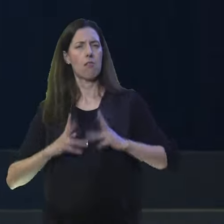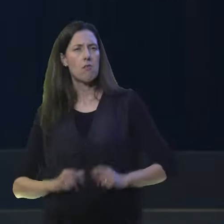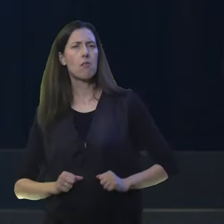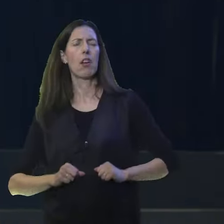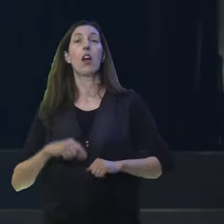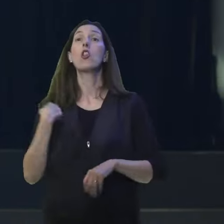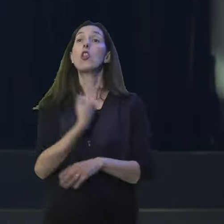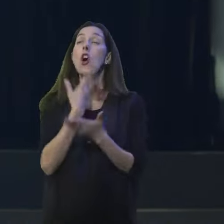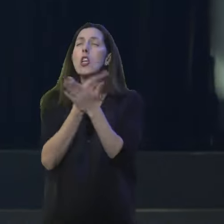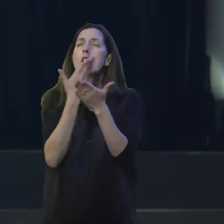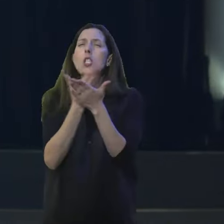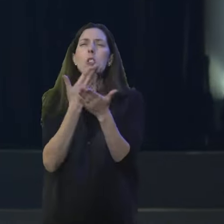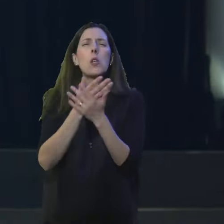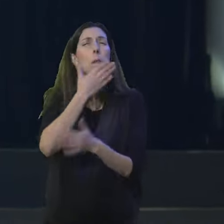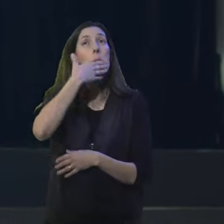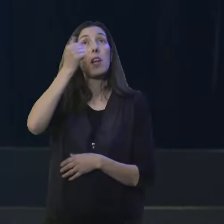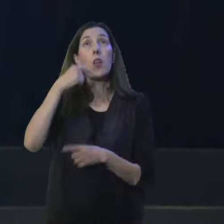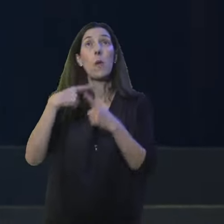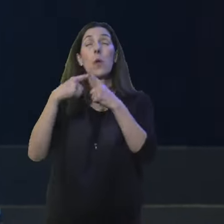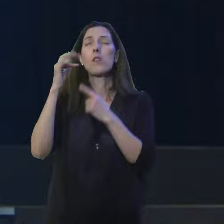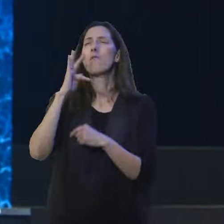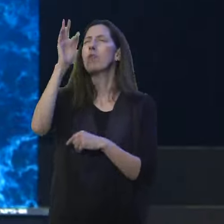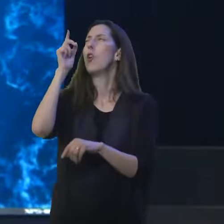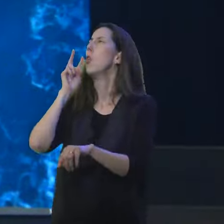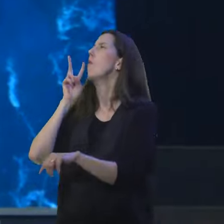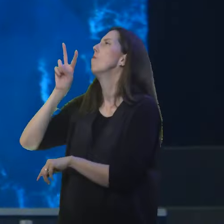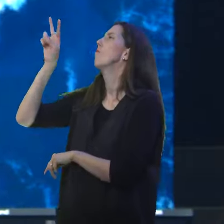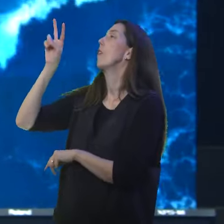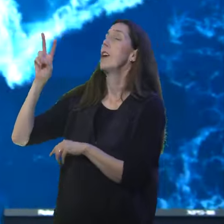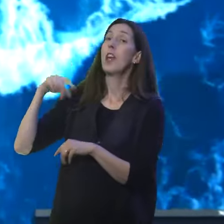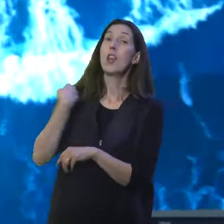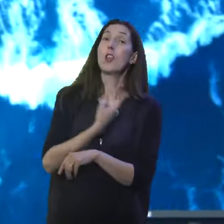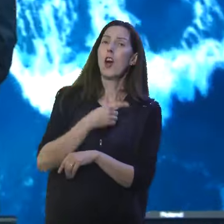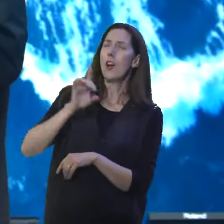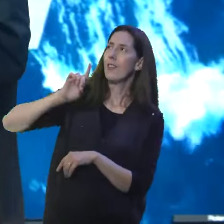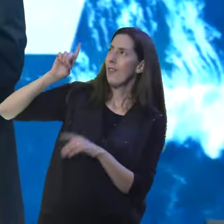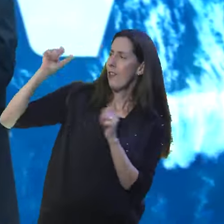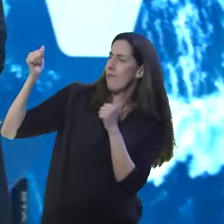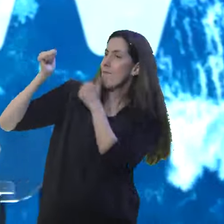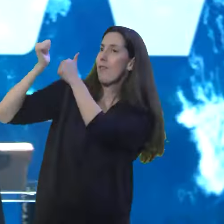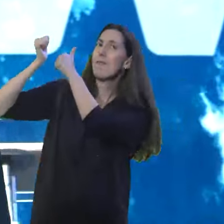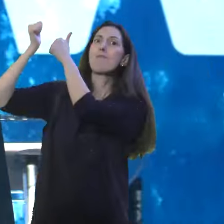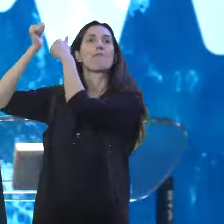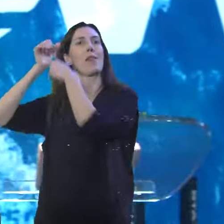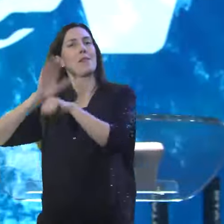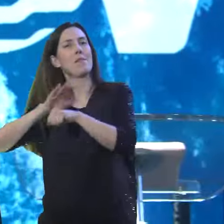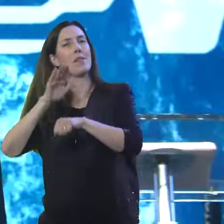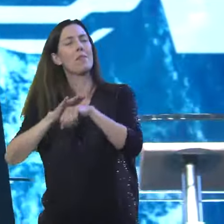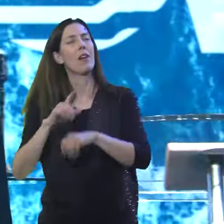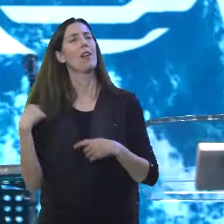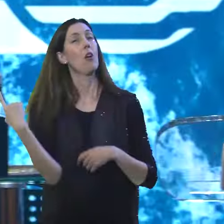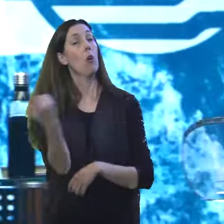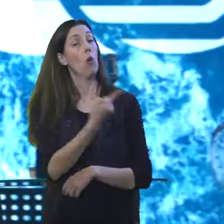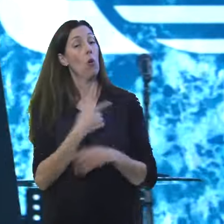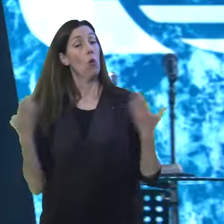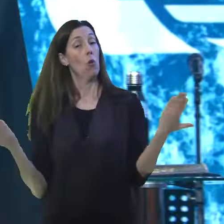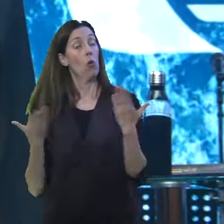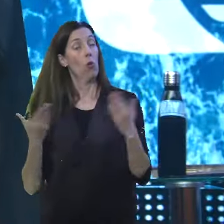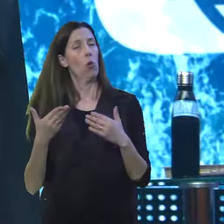estudar sobre santidade é muito importante, porque nos aproxima de Deus. E hoje a gente vai conversar sobre algo